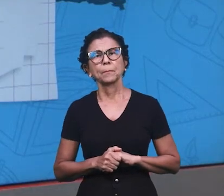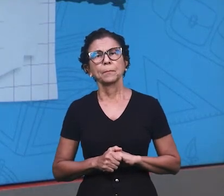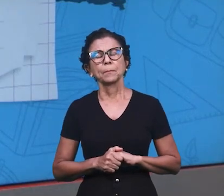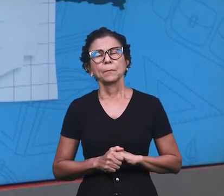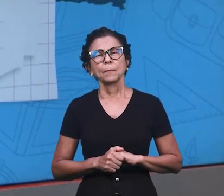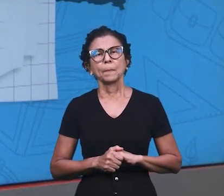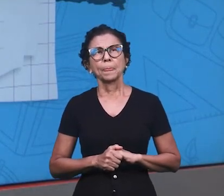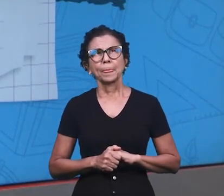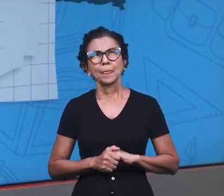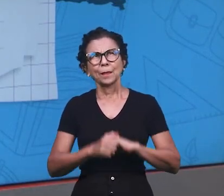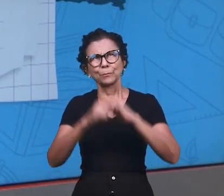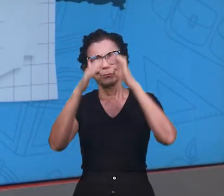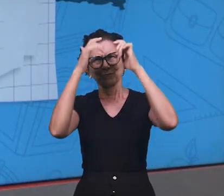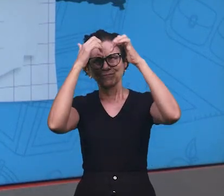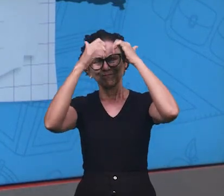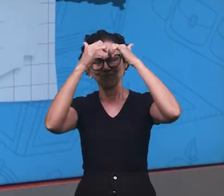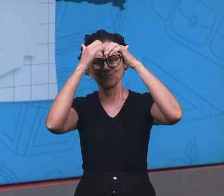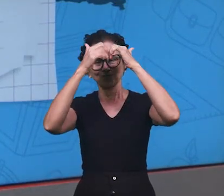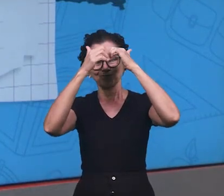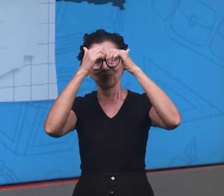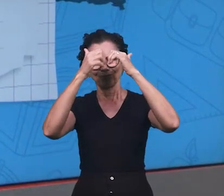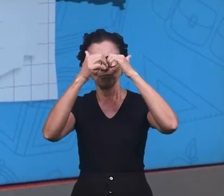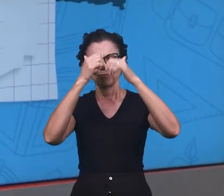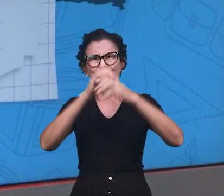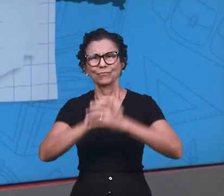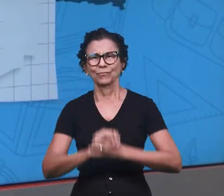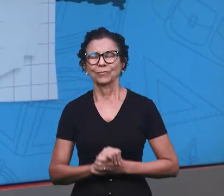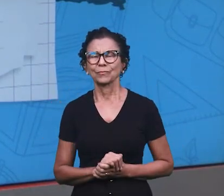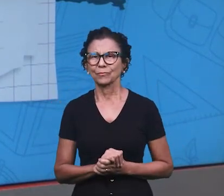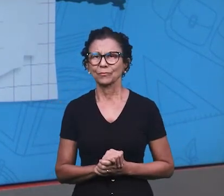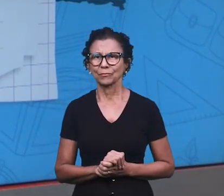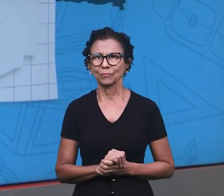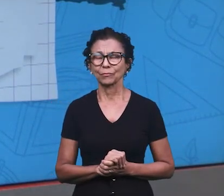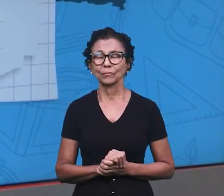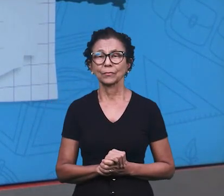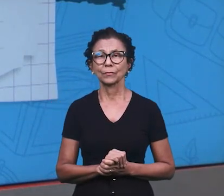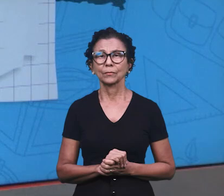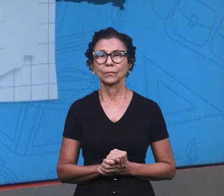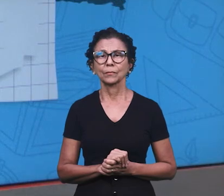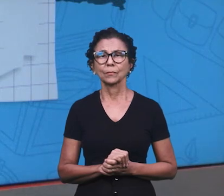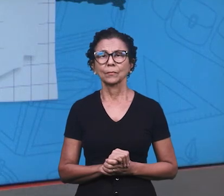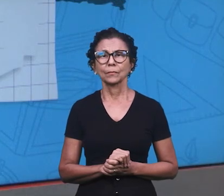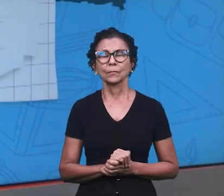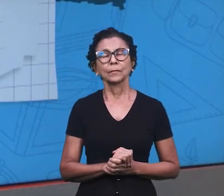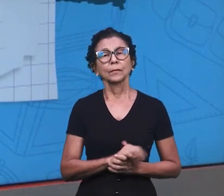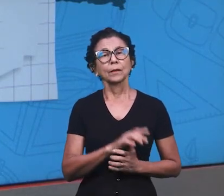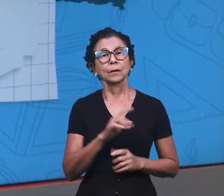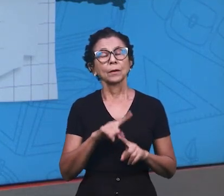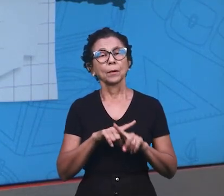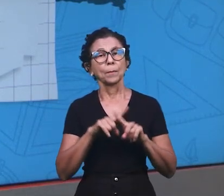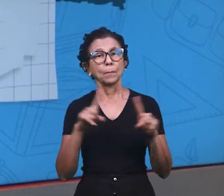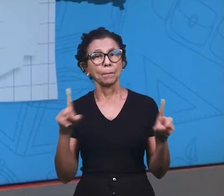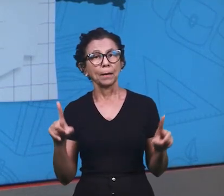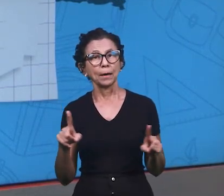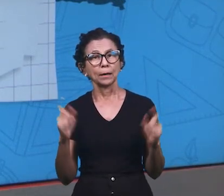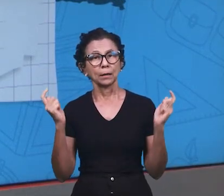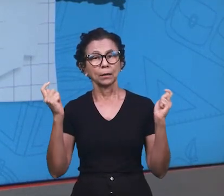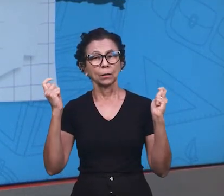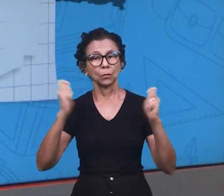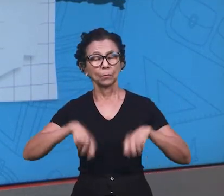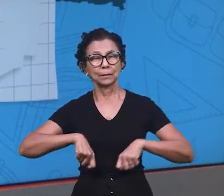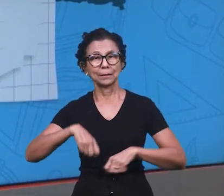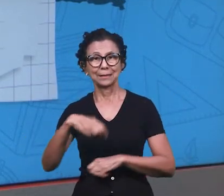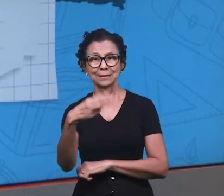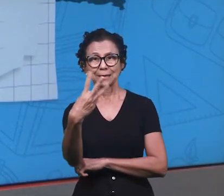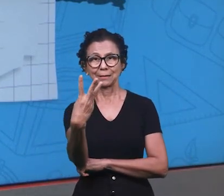nesse quebra-cabeça são as pecinhas dos conectivos. Mas você vai lembrar comigo que na competência 3, você